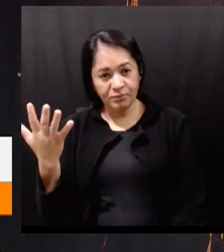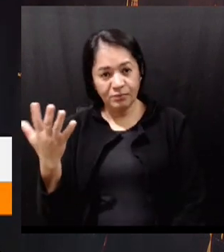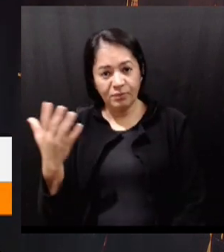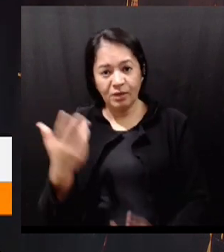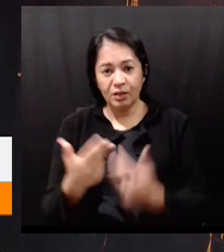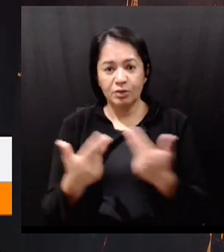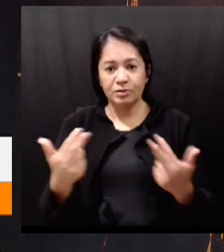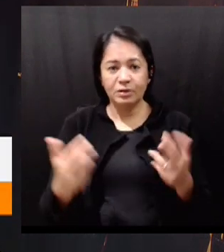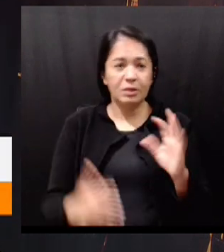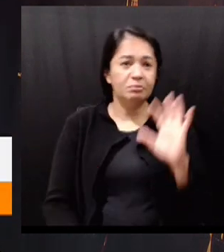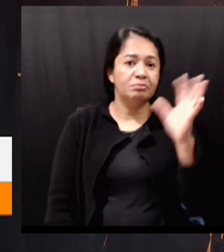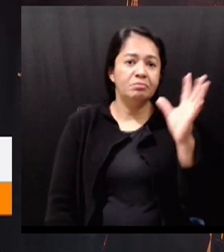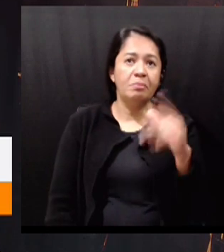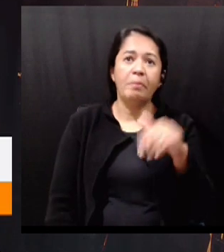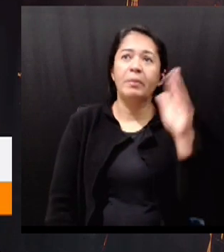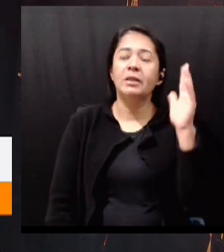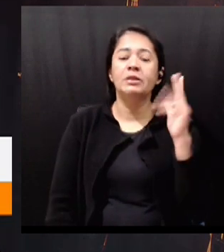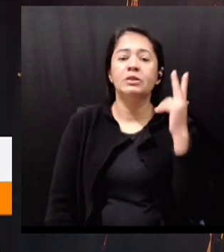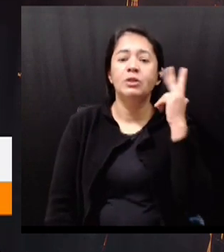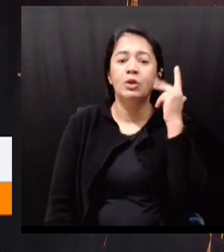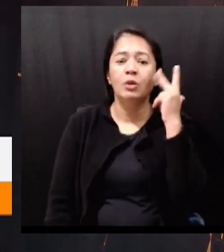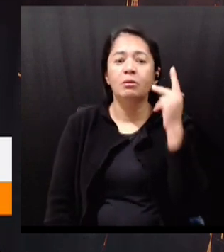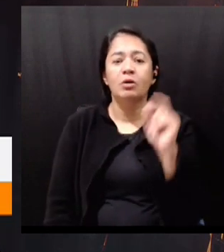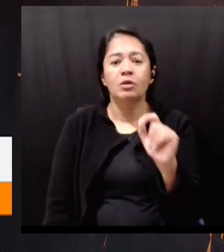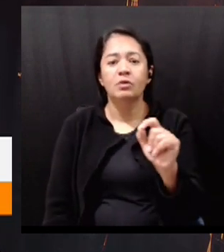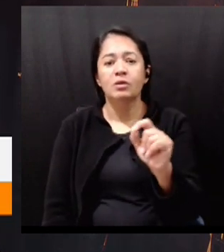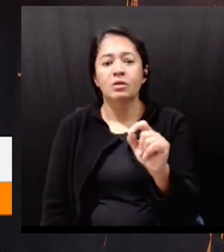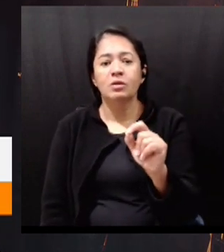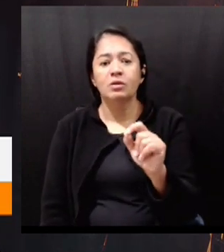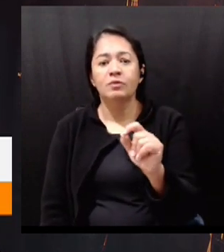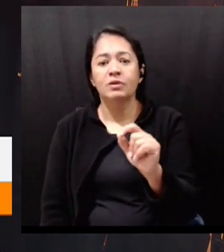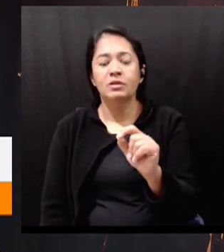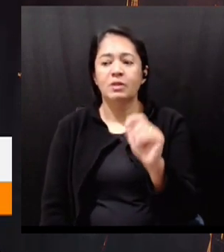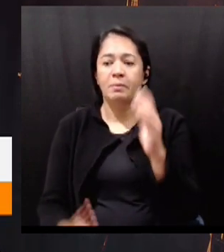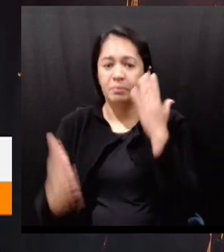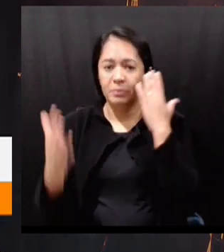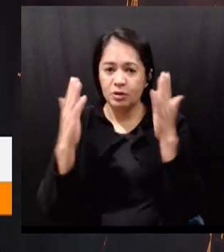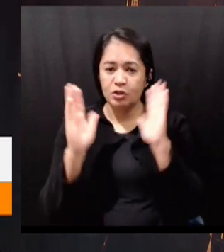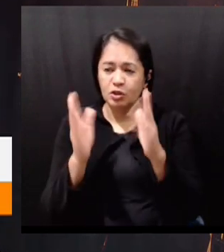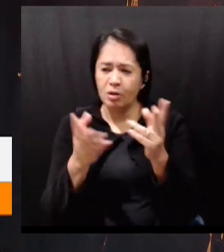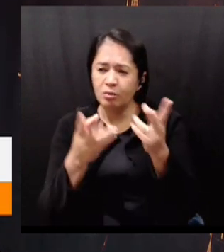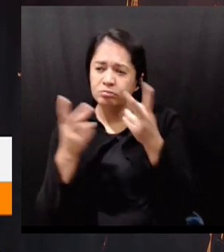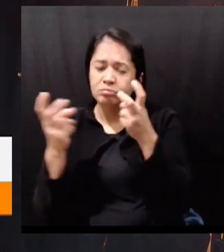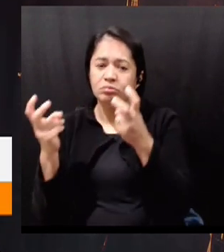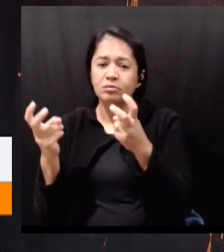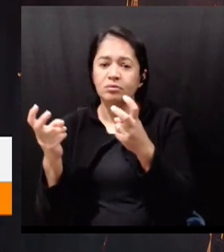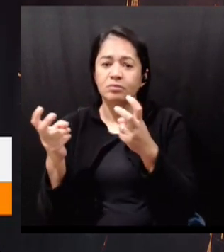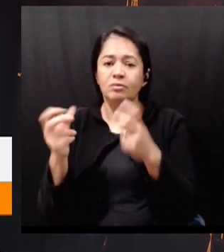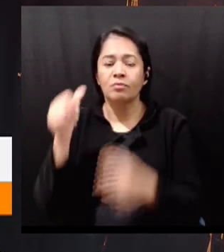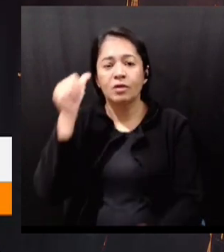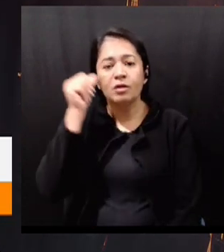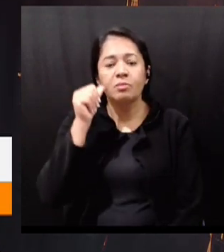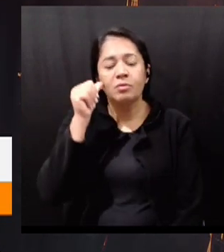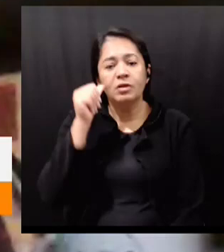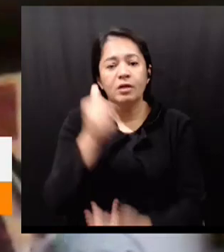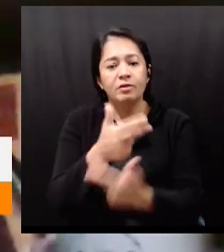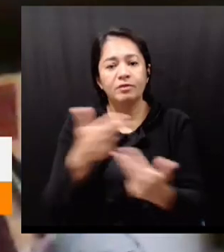mais cotidianas que você, como psicóloga, observa em mulheres multitarefas?